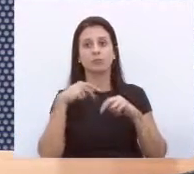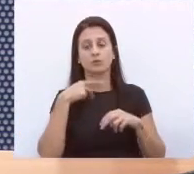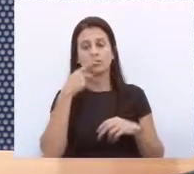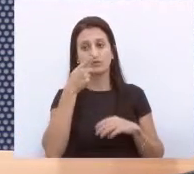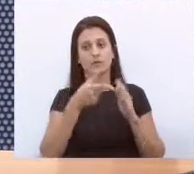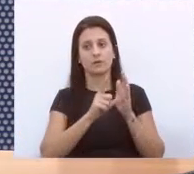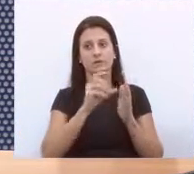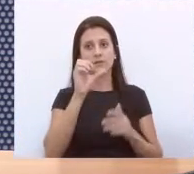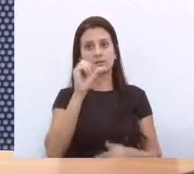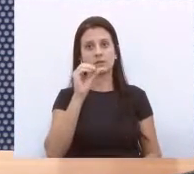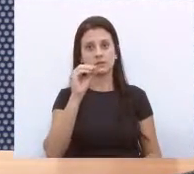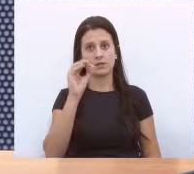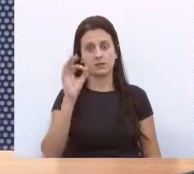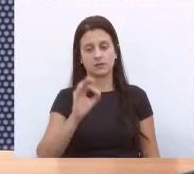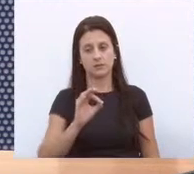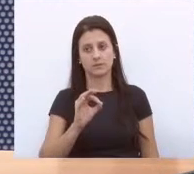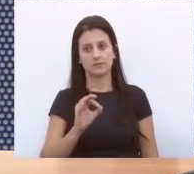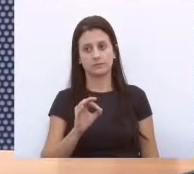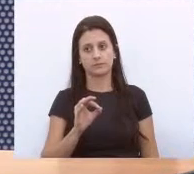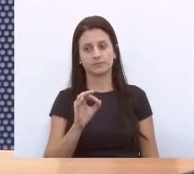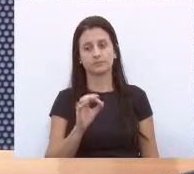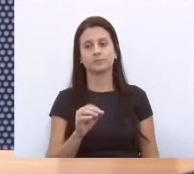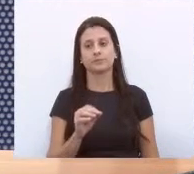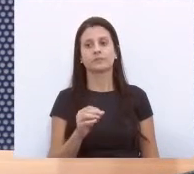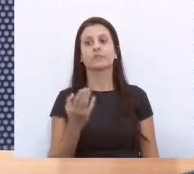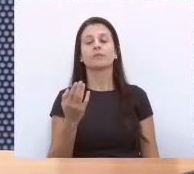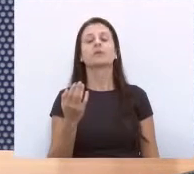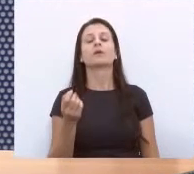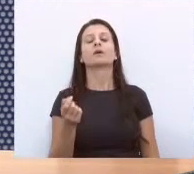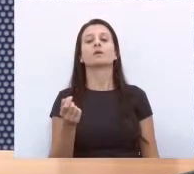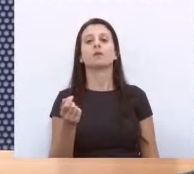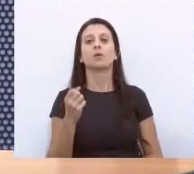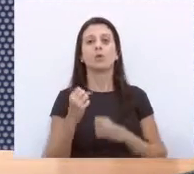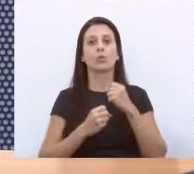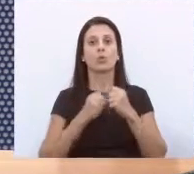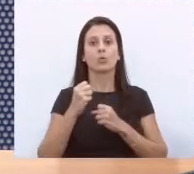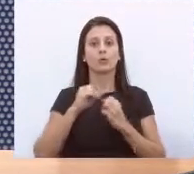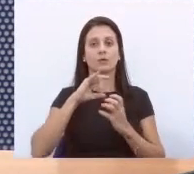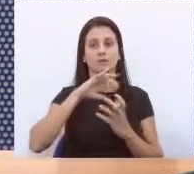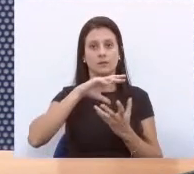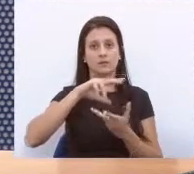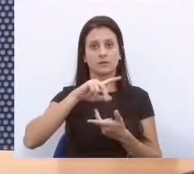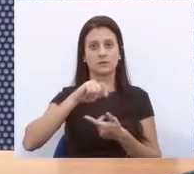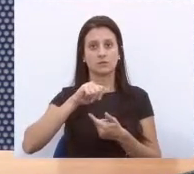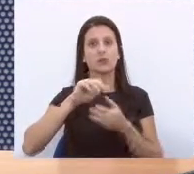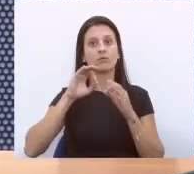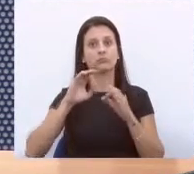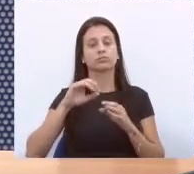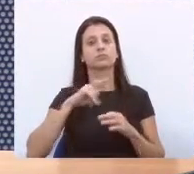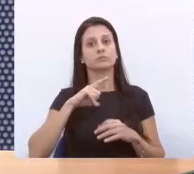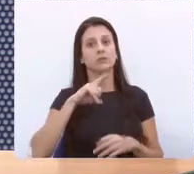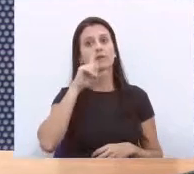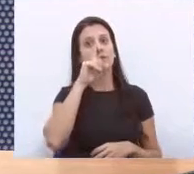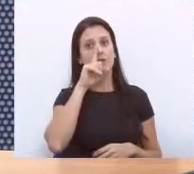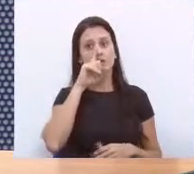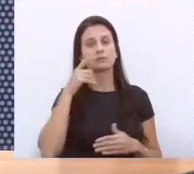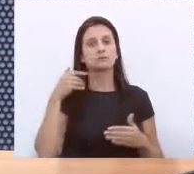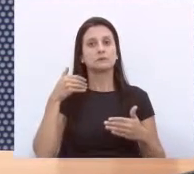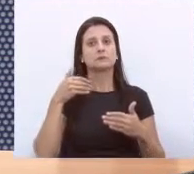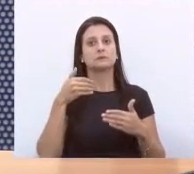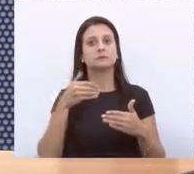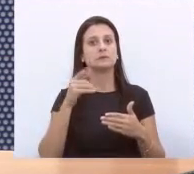é a corrida internacional ela realmente é correr um grande risco de não ocorrer